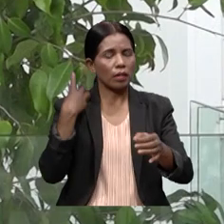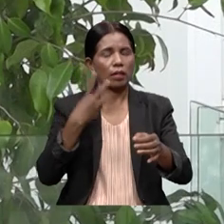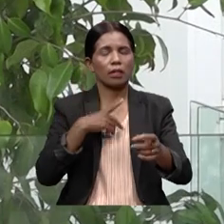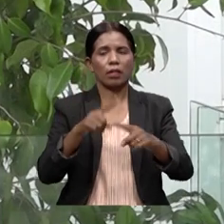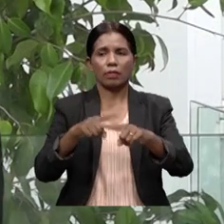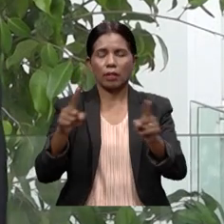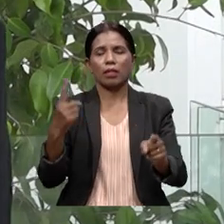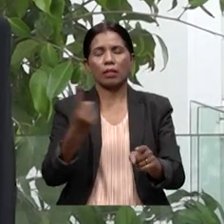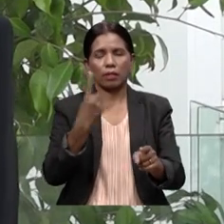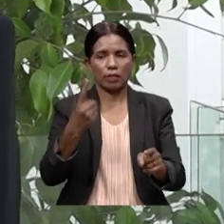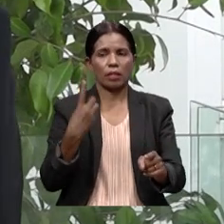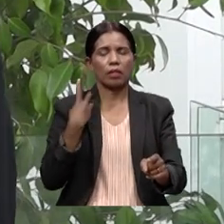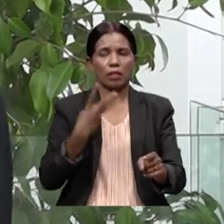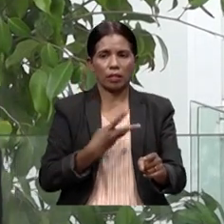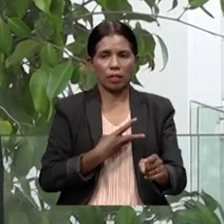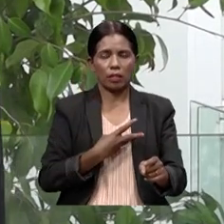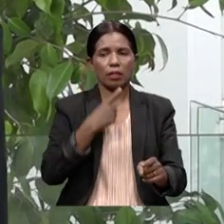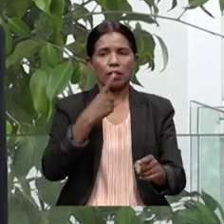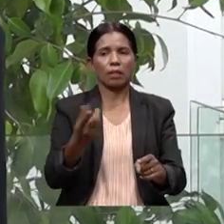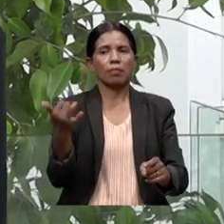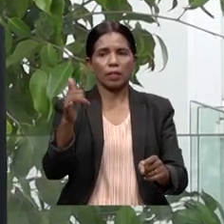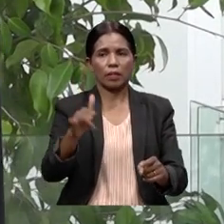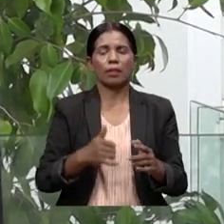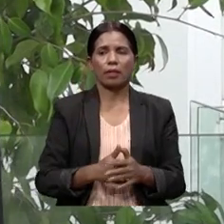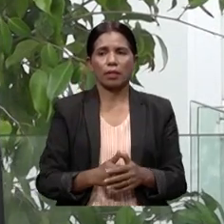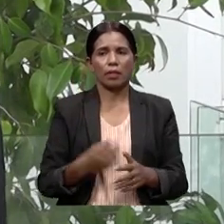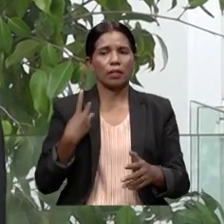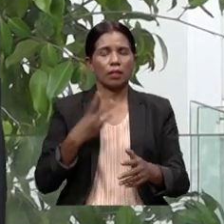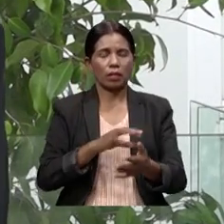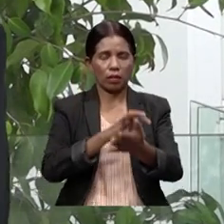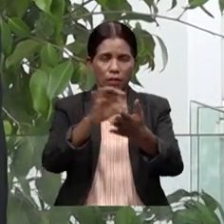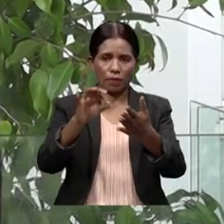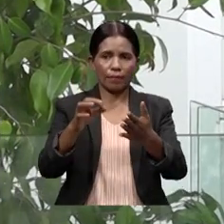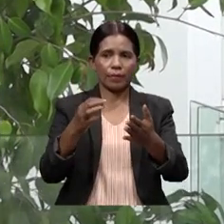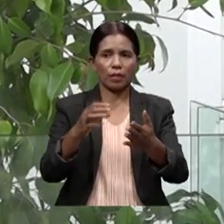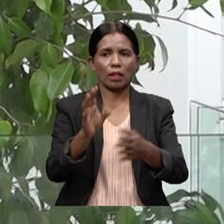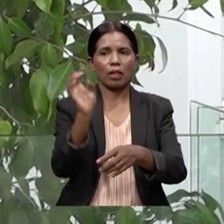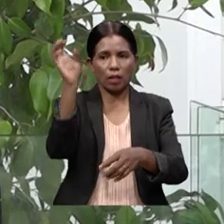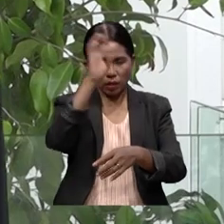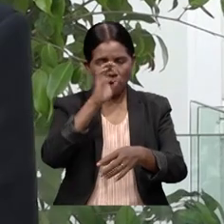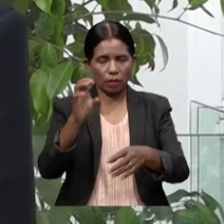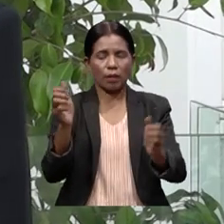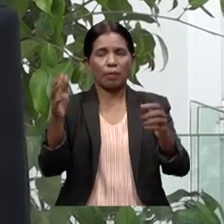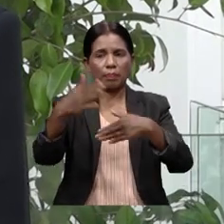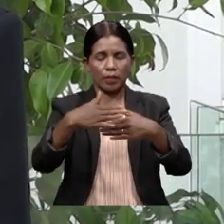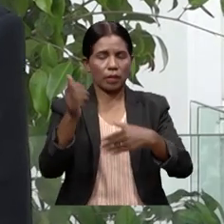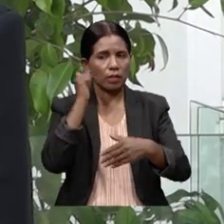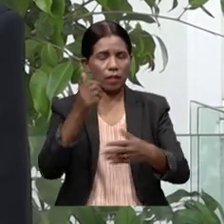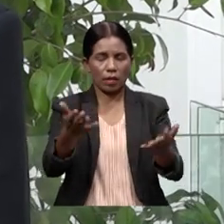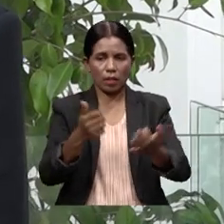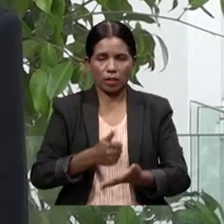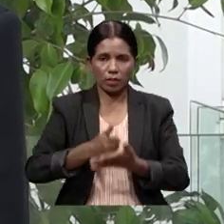diferença, não vai ter que também até ter que até que, afinal das contas, a Europa mostra bem que ela é a ASEAN, a cara que ajuda na